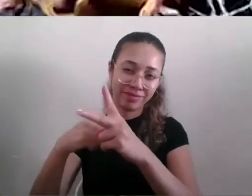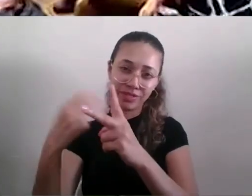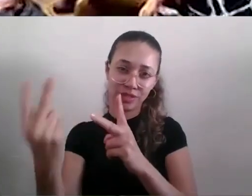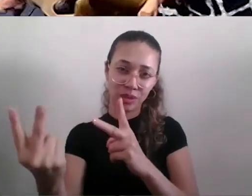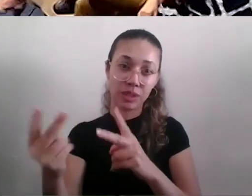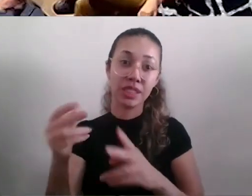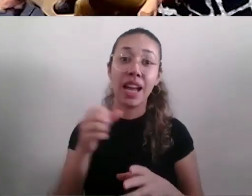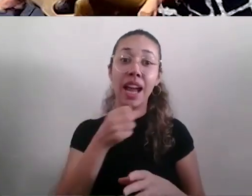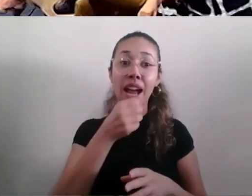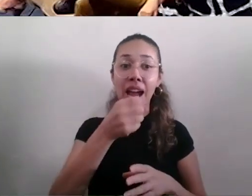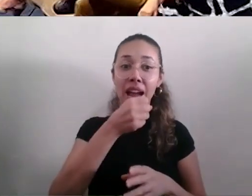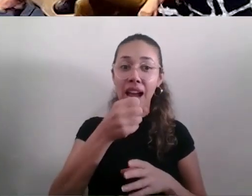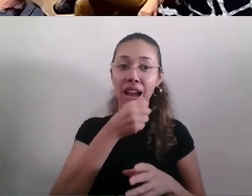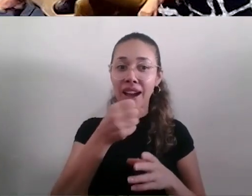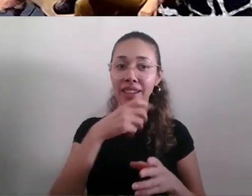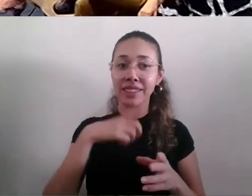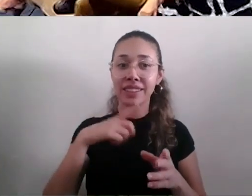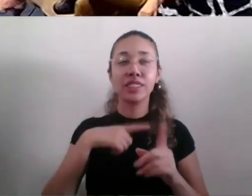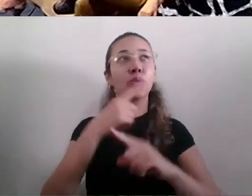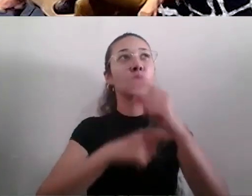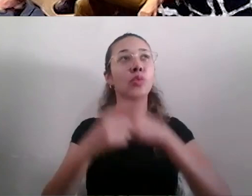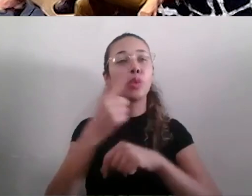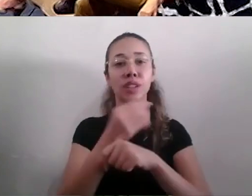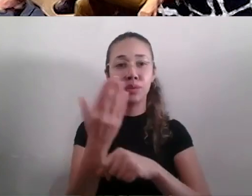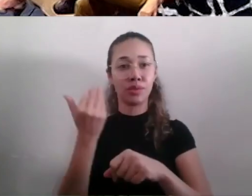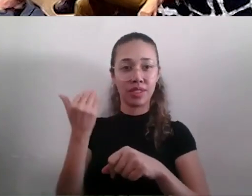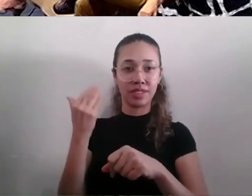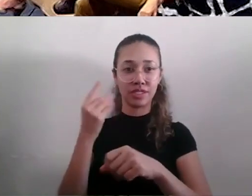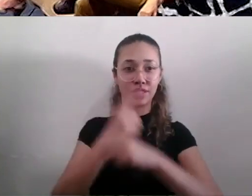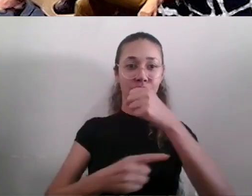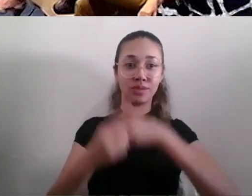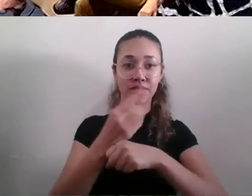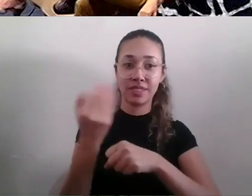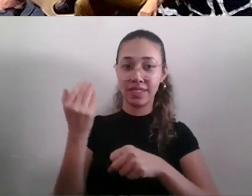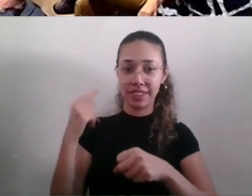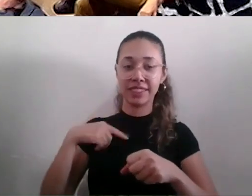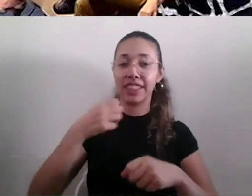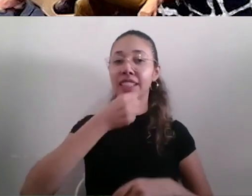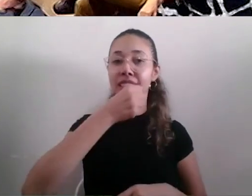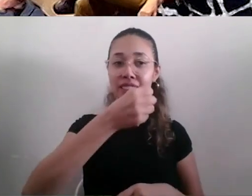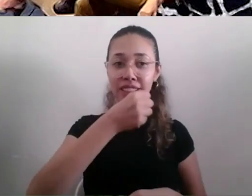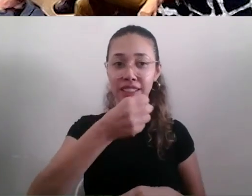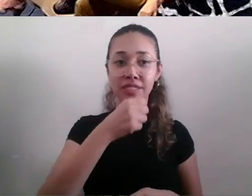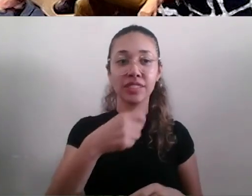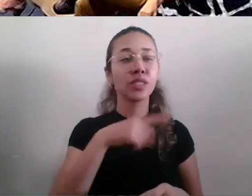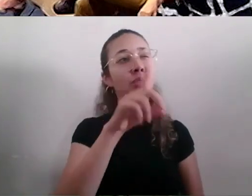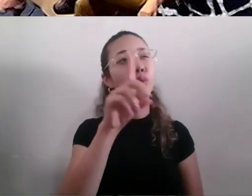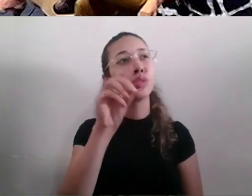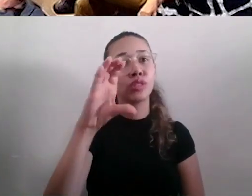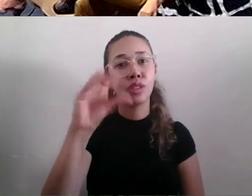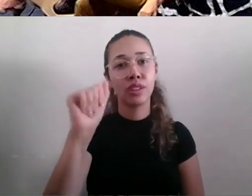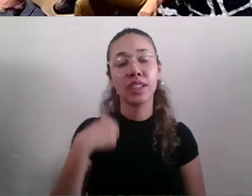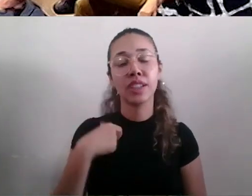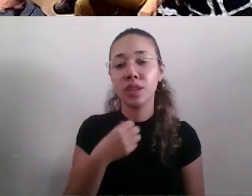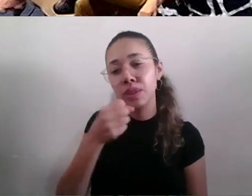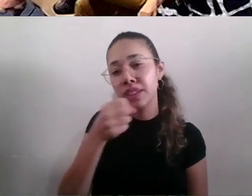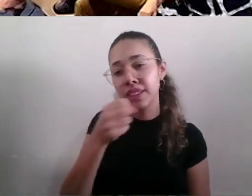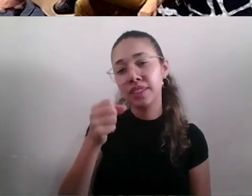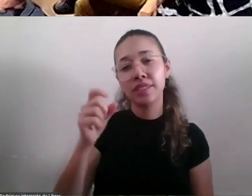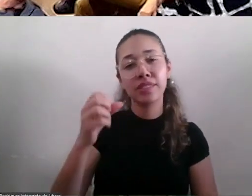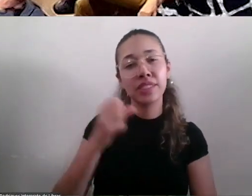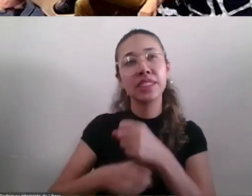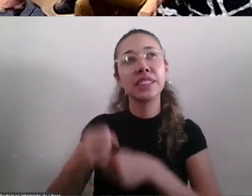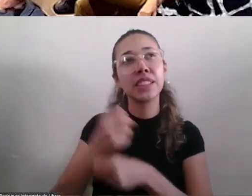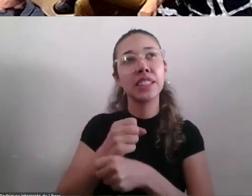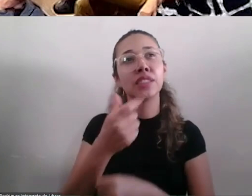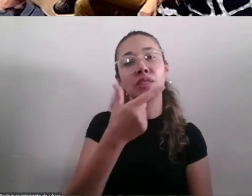sido feita um ano antes, mais até. Saiu em novembro de 2020, eu entrevistei o Doca em julho ou agosto de 2019. Então,